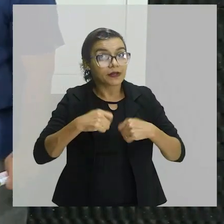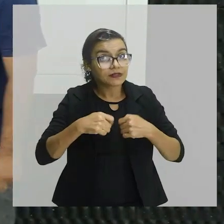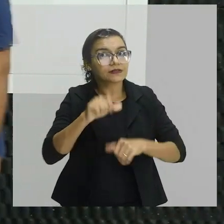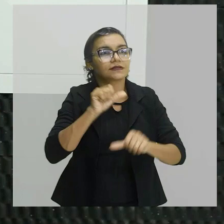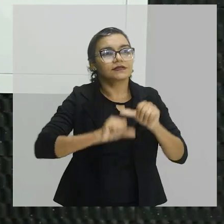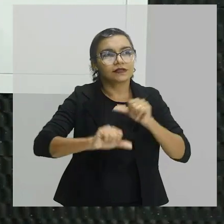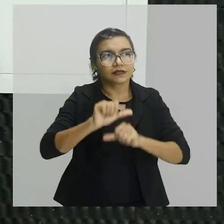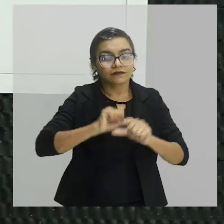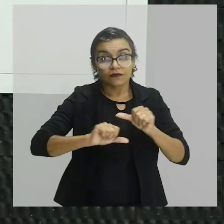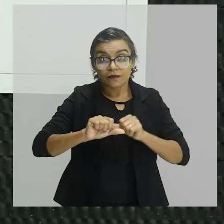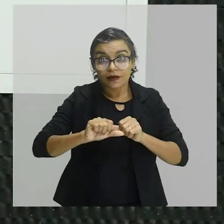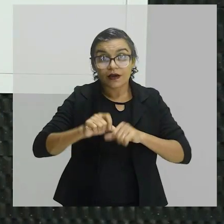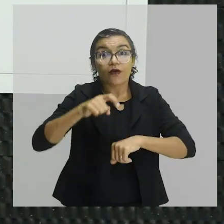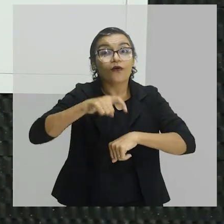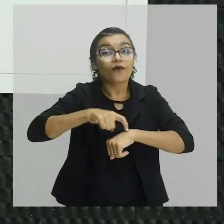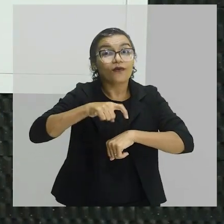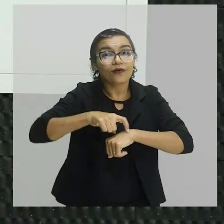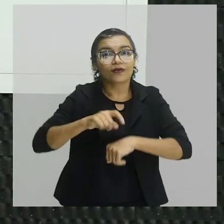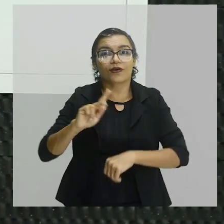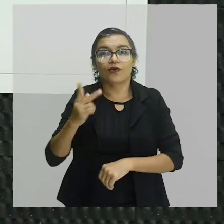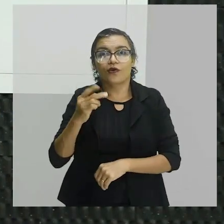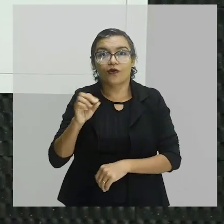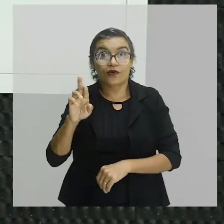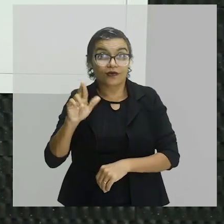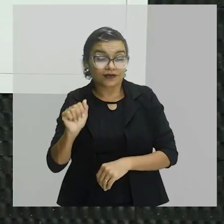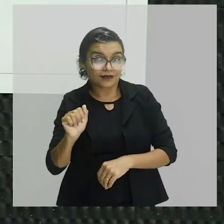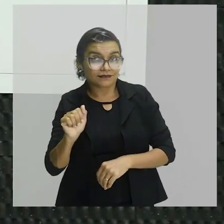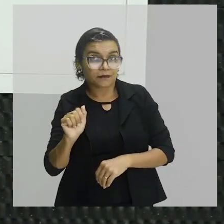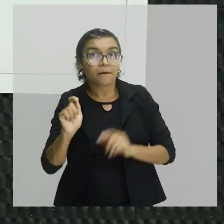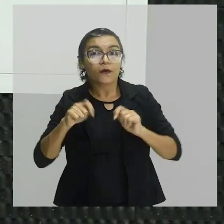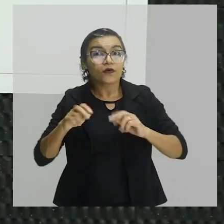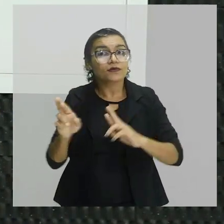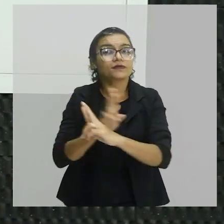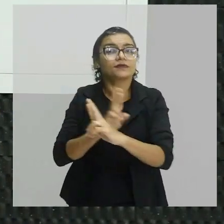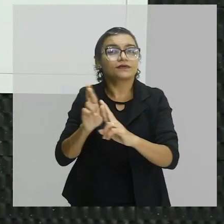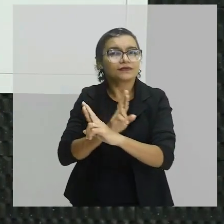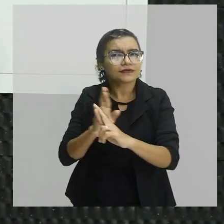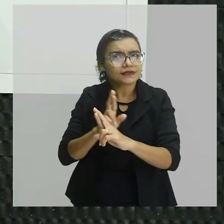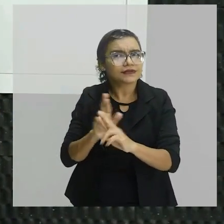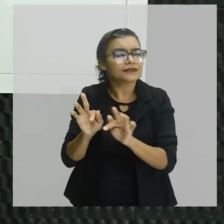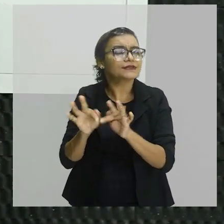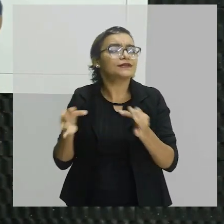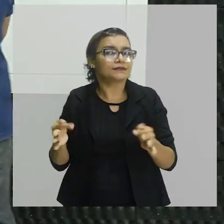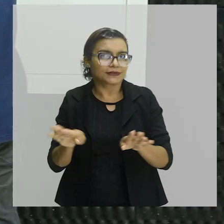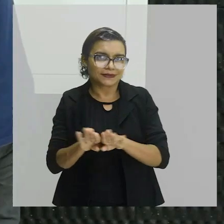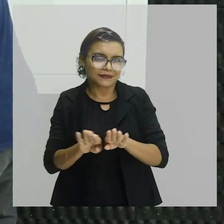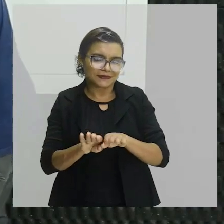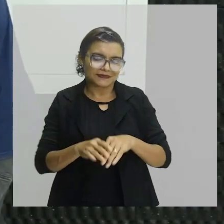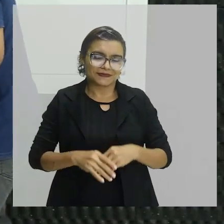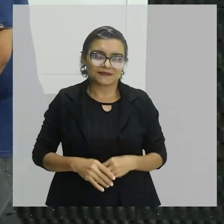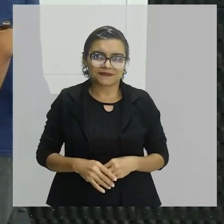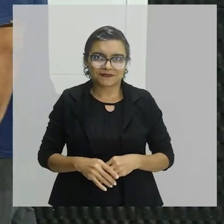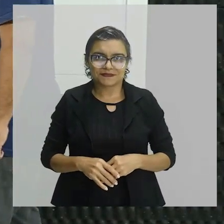aqui para a hora. Aí a gente pode fazer uma relaçãozinha também simples, ok?